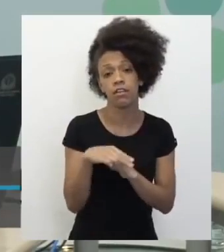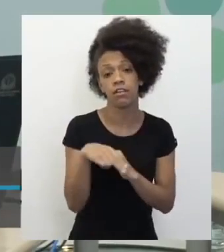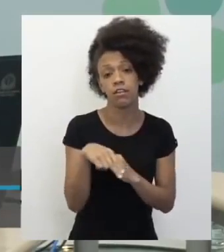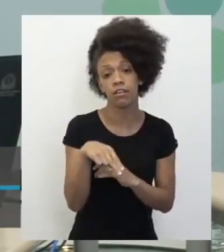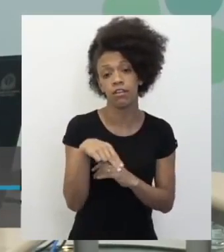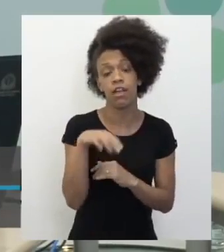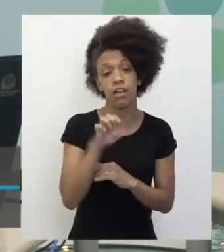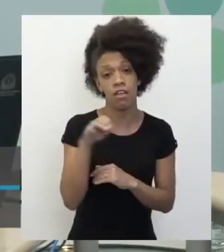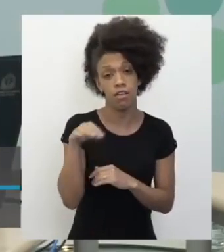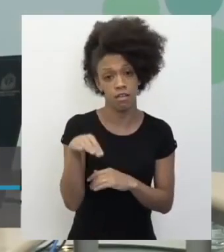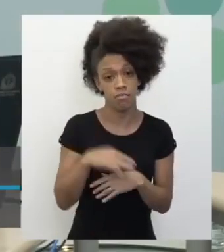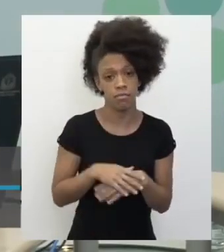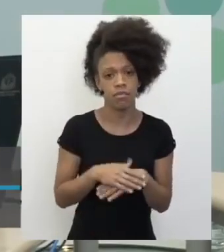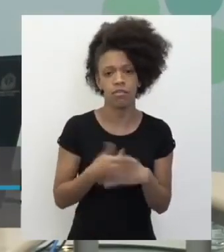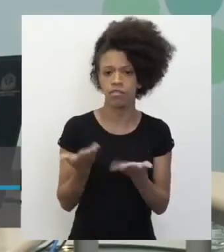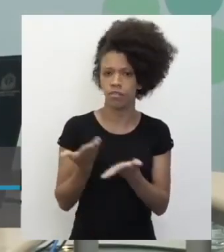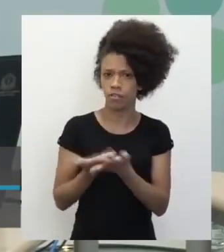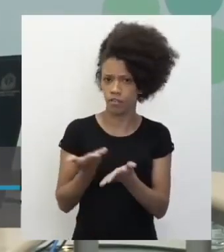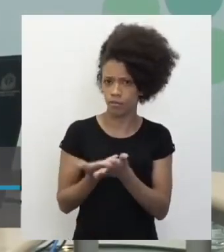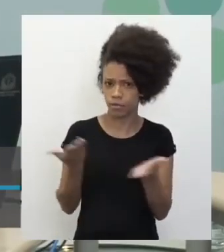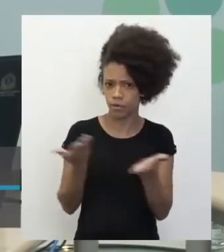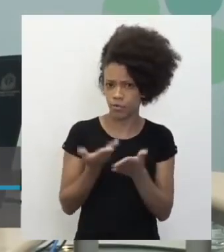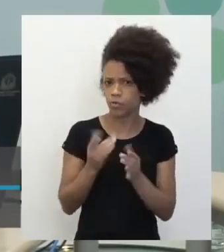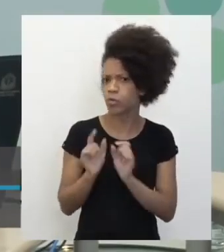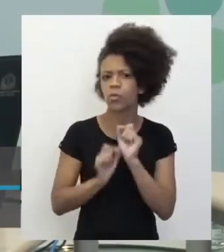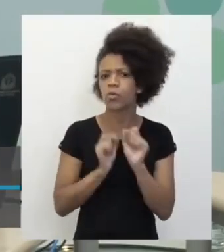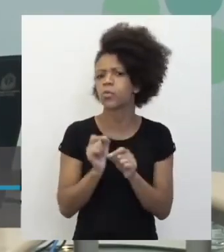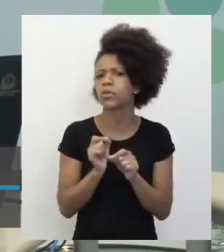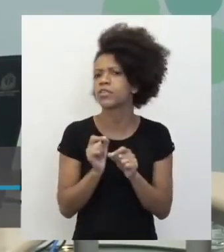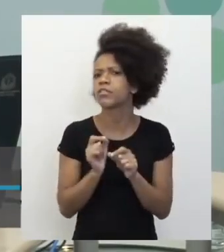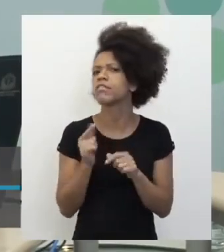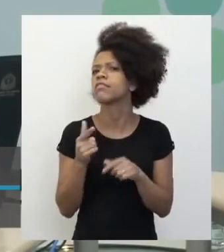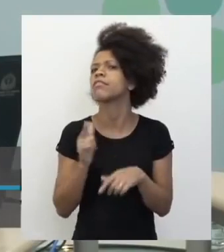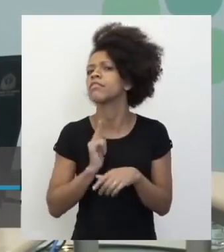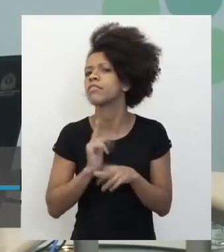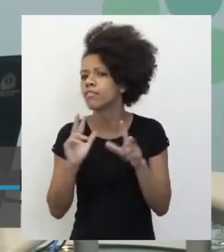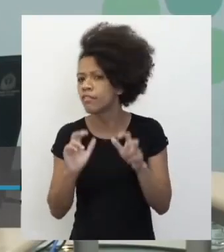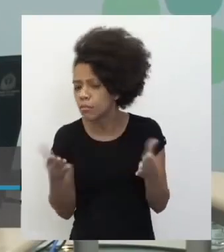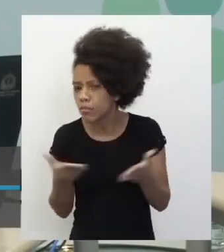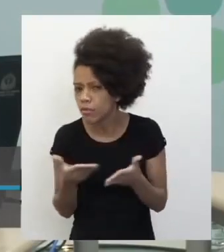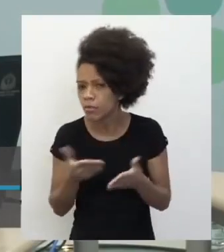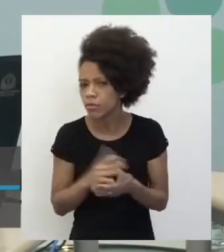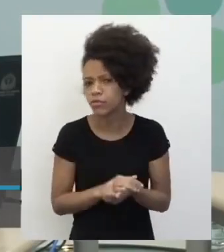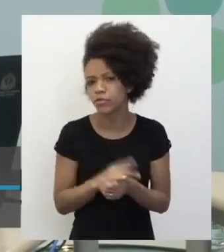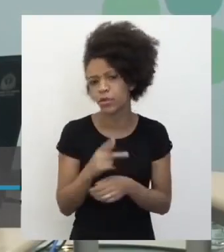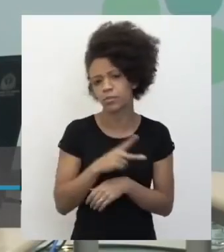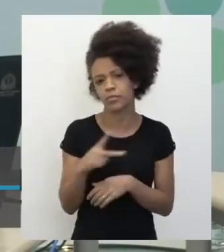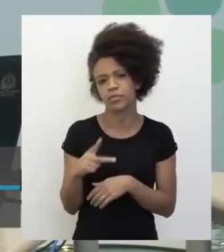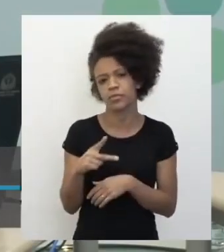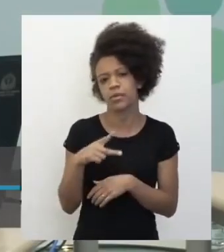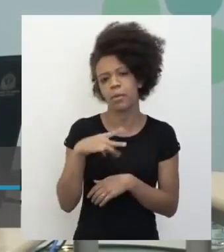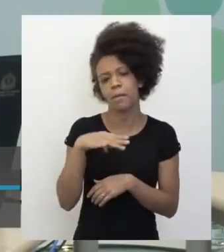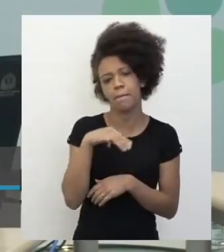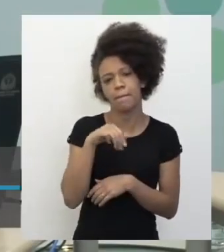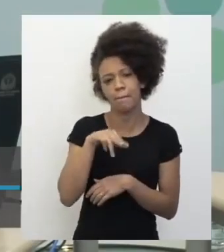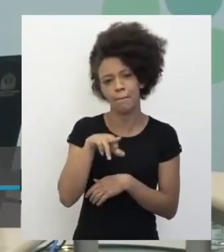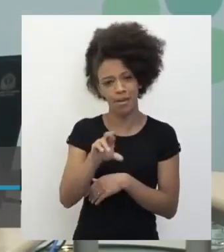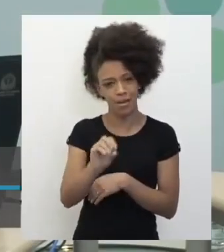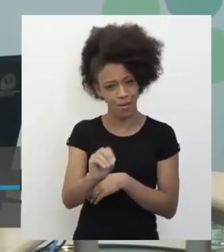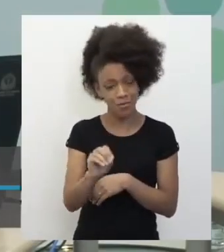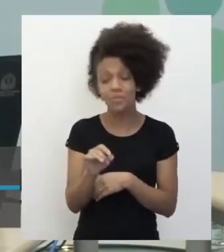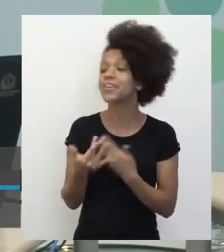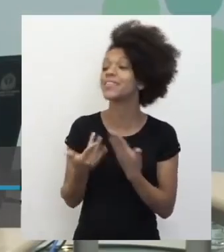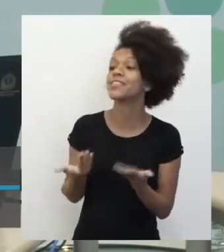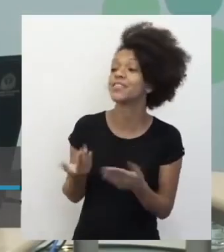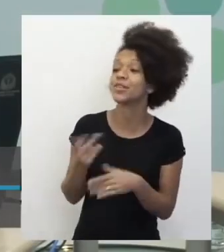CMSP_EM. E vamos aqui de aula hoje, vamos ver aí o que tem reservado para a gente hoje com o nosso querido professor Mauro. E aí, professor Mauro, o que